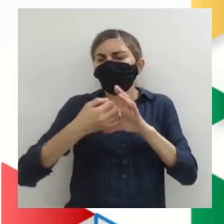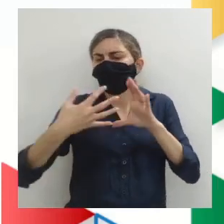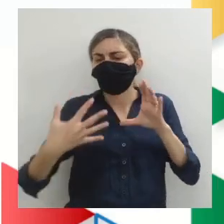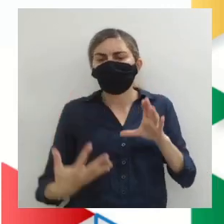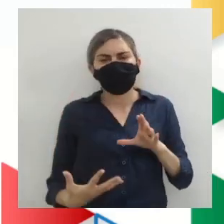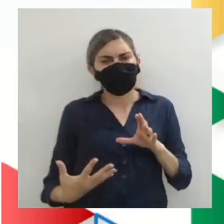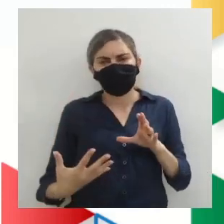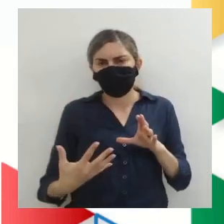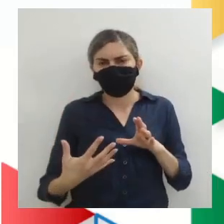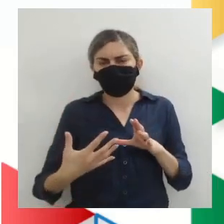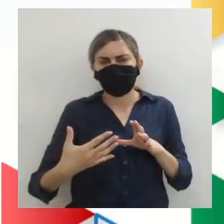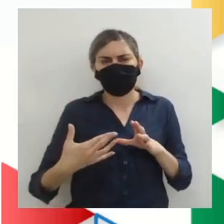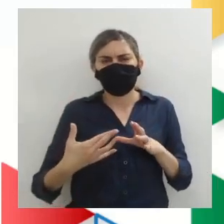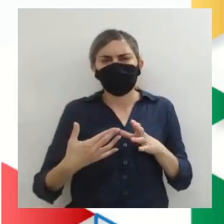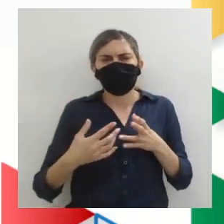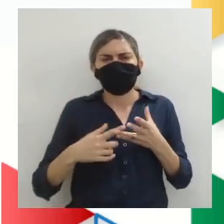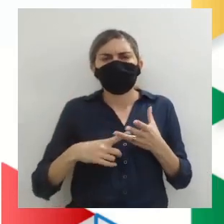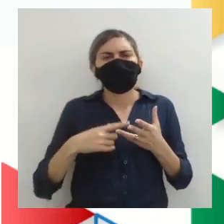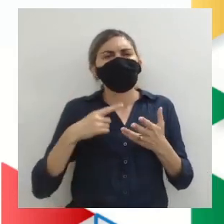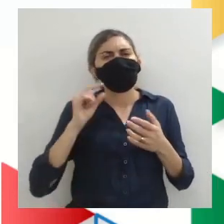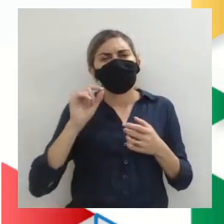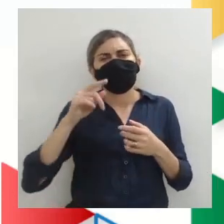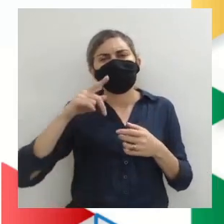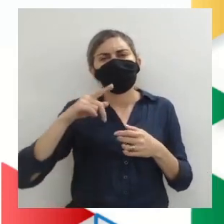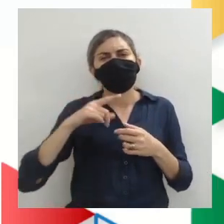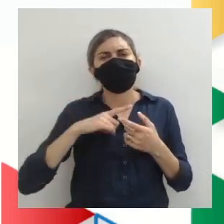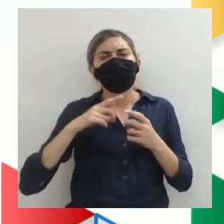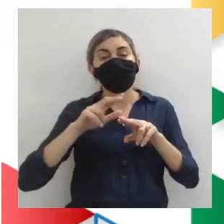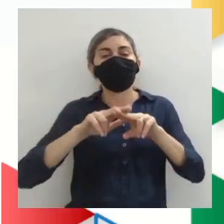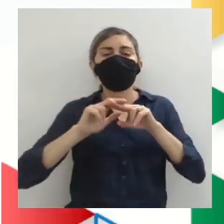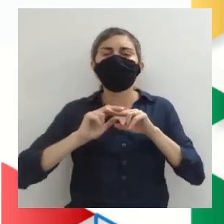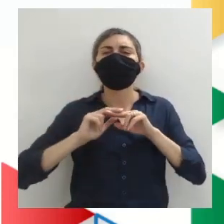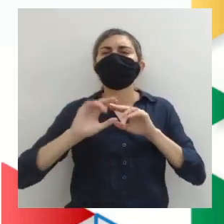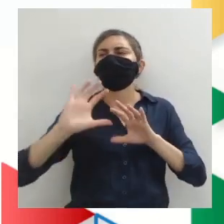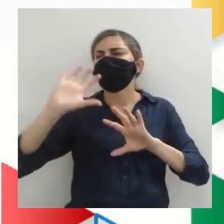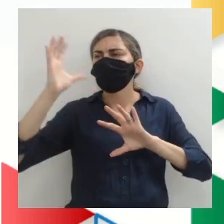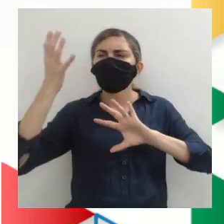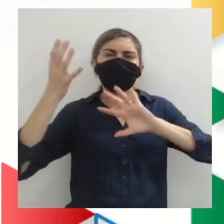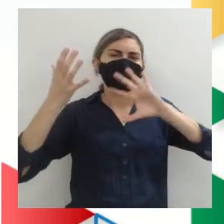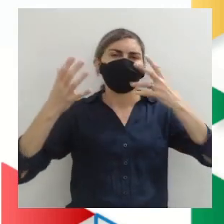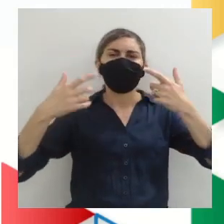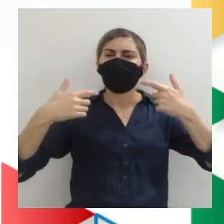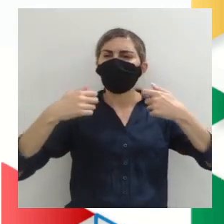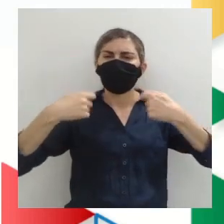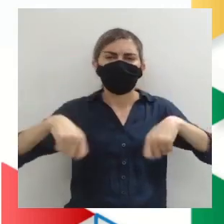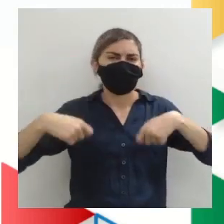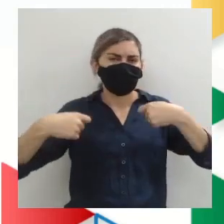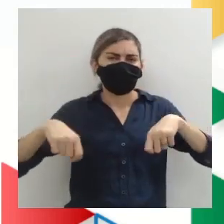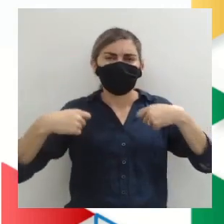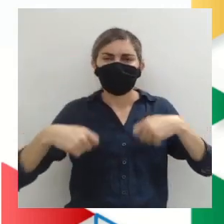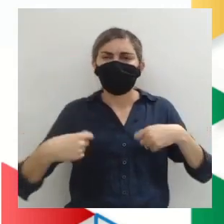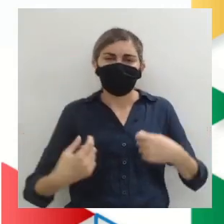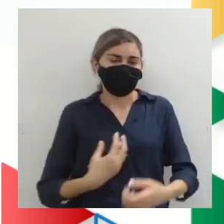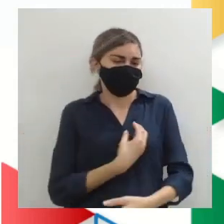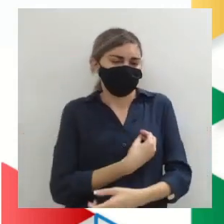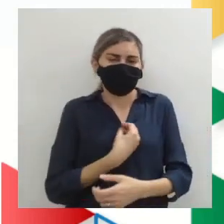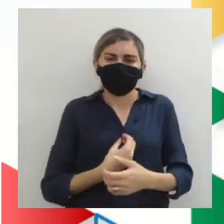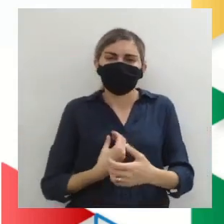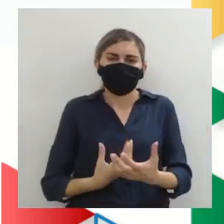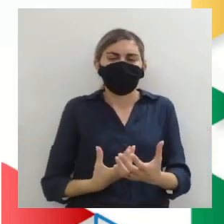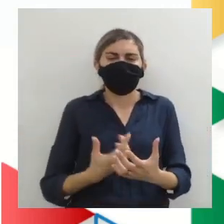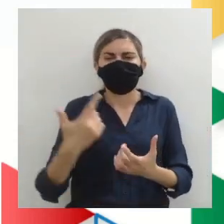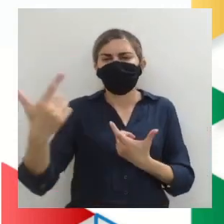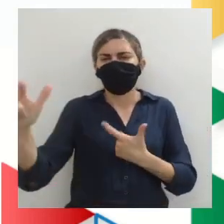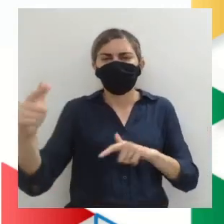não essenciais. Princípio da causa eficiente, a necessidade de existência em relação